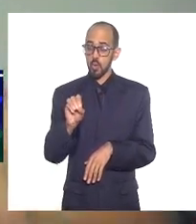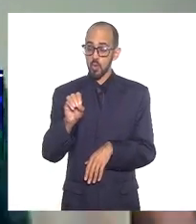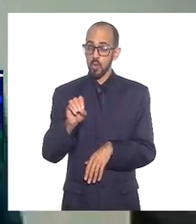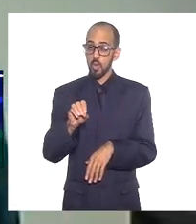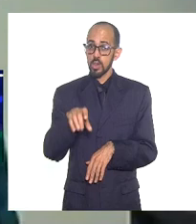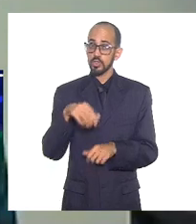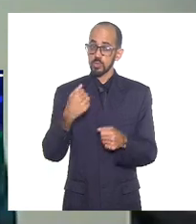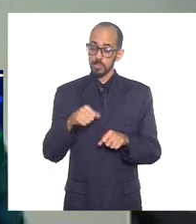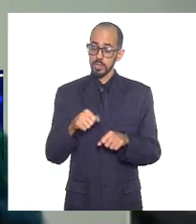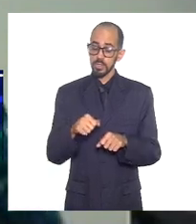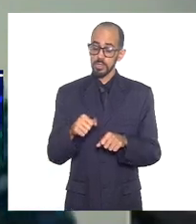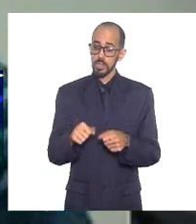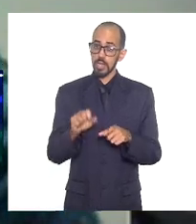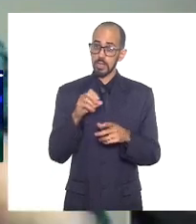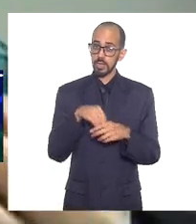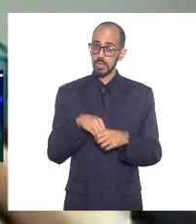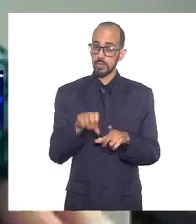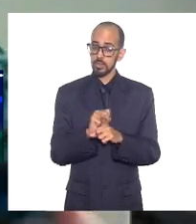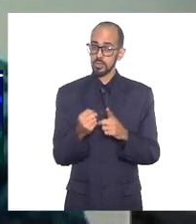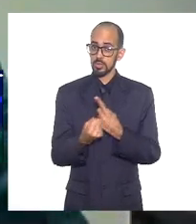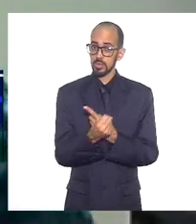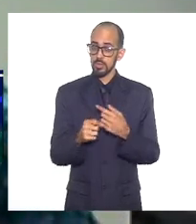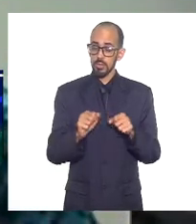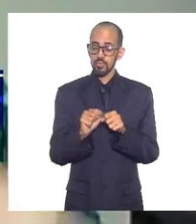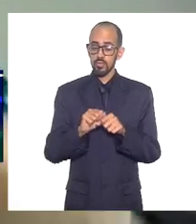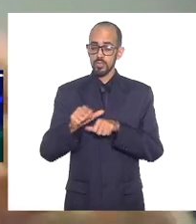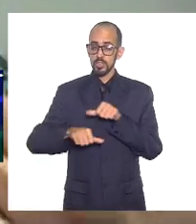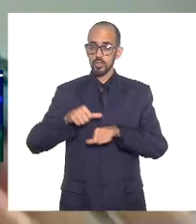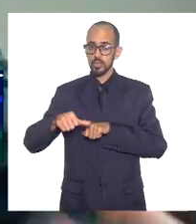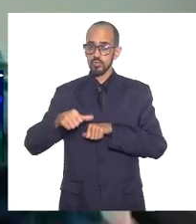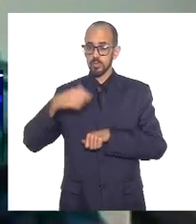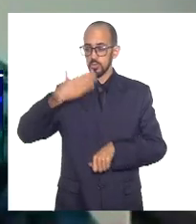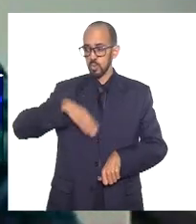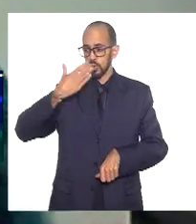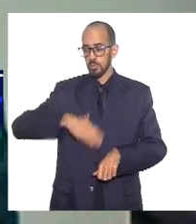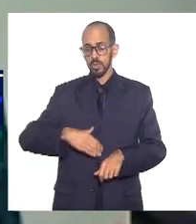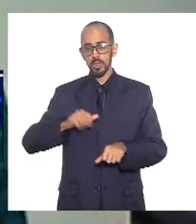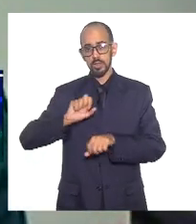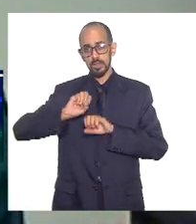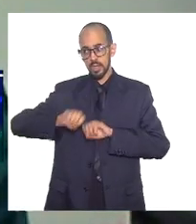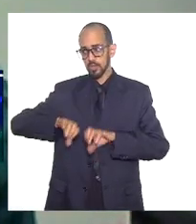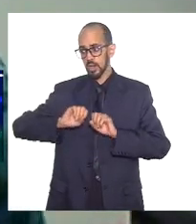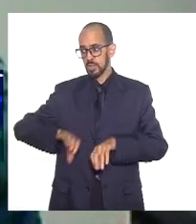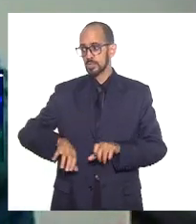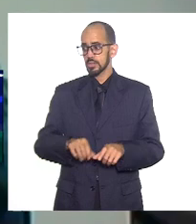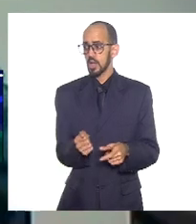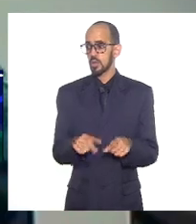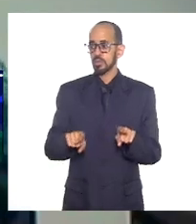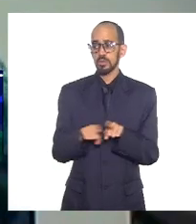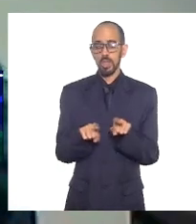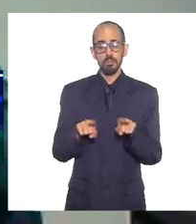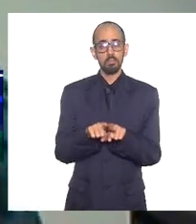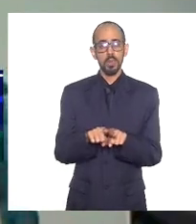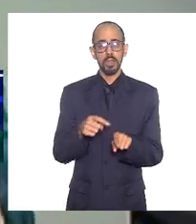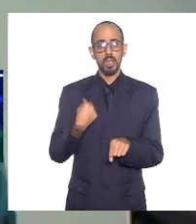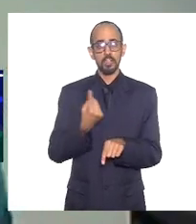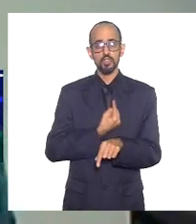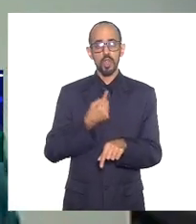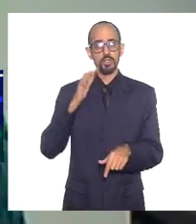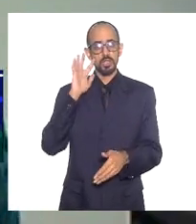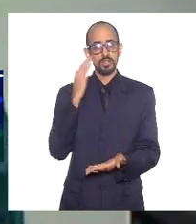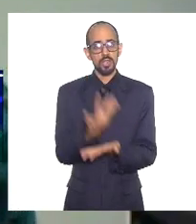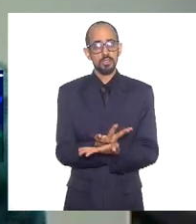fazer a transformação do comportamento através da educação, através das nossas